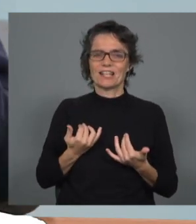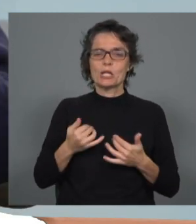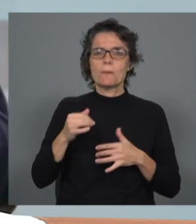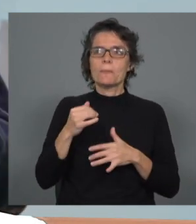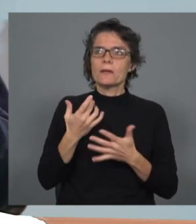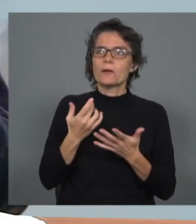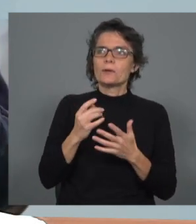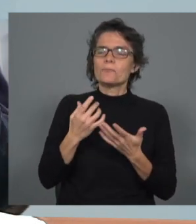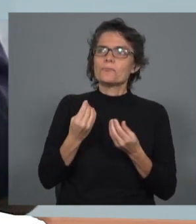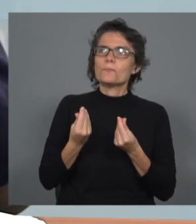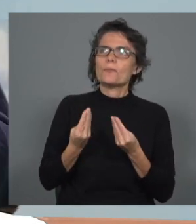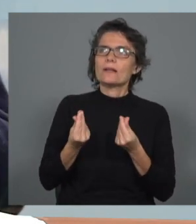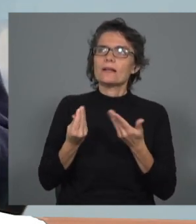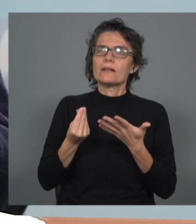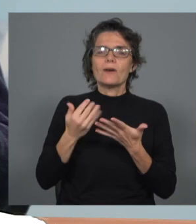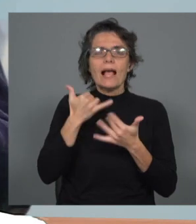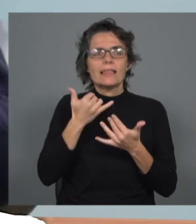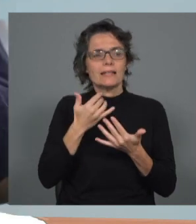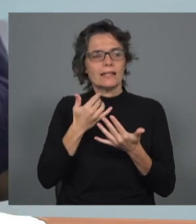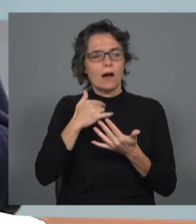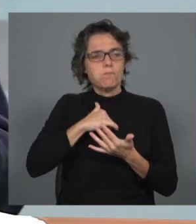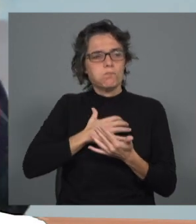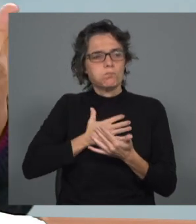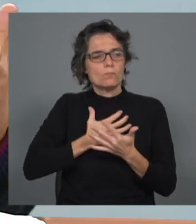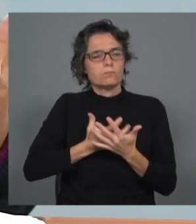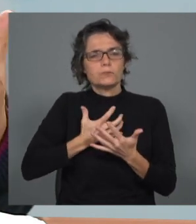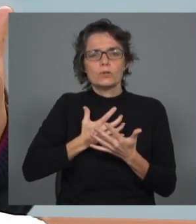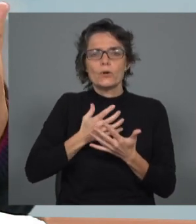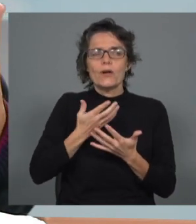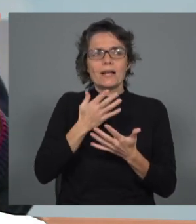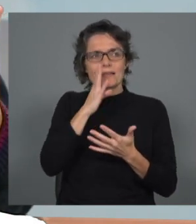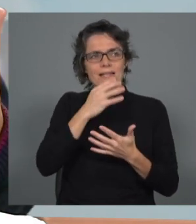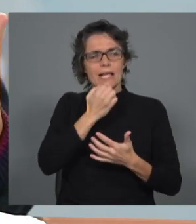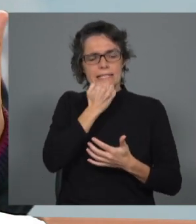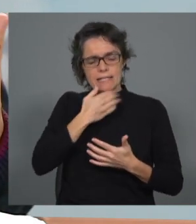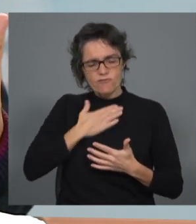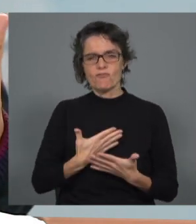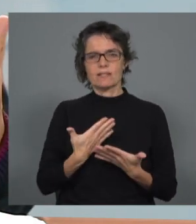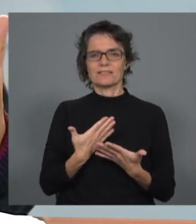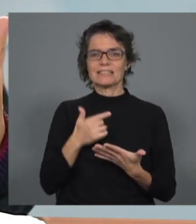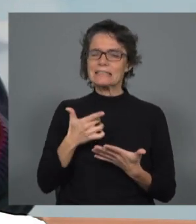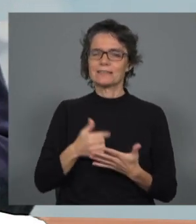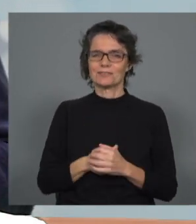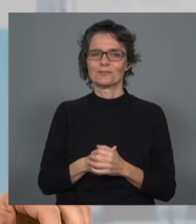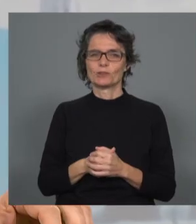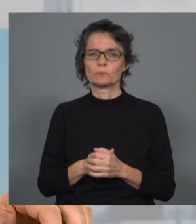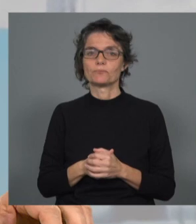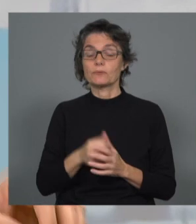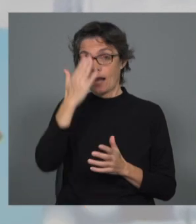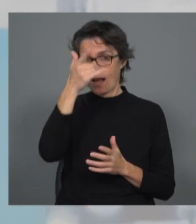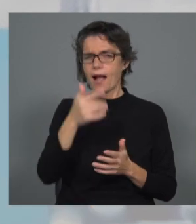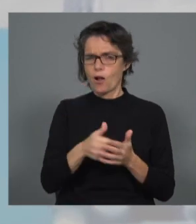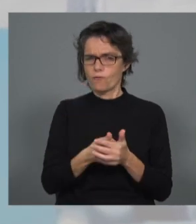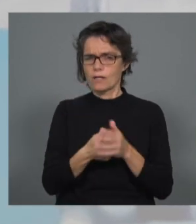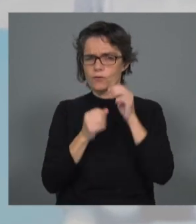sentimos que fizemos ou que fazemos aquilo que devíamos fazer. E se calhar o Evangelho ajuda também nessas